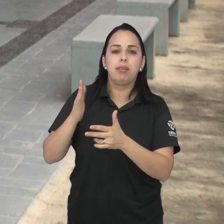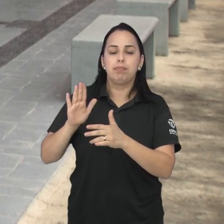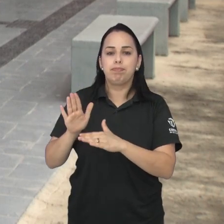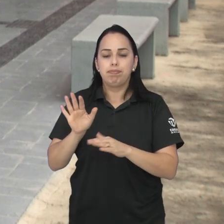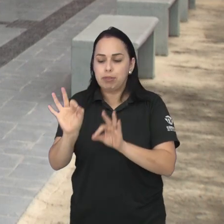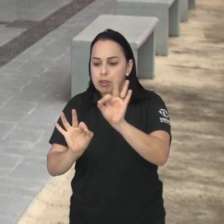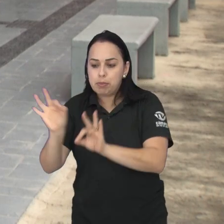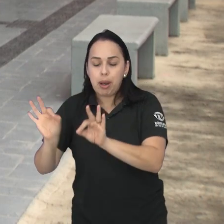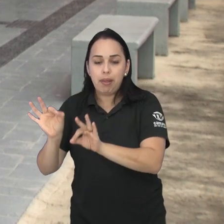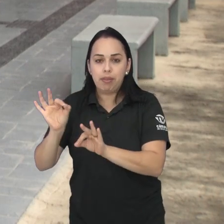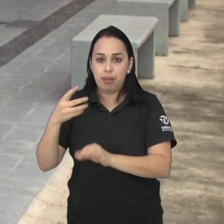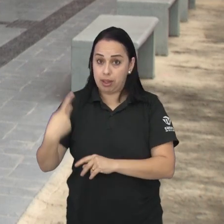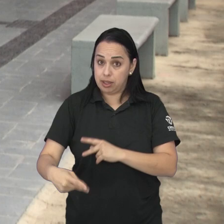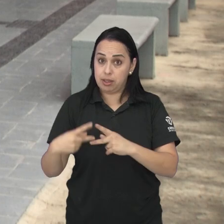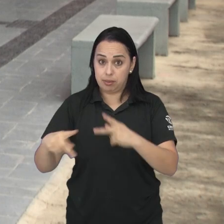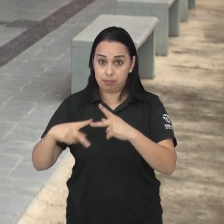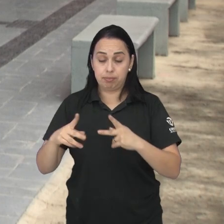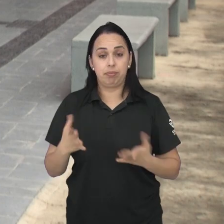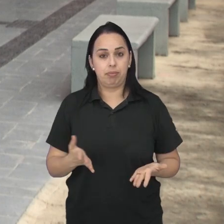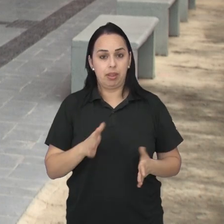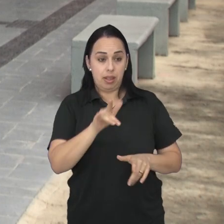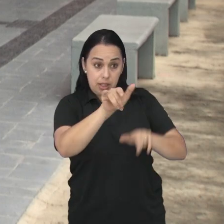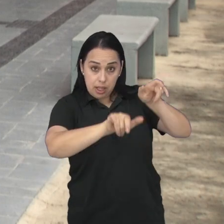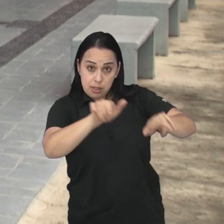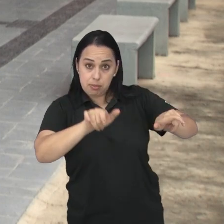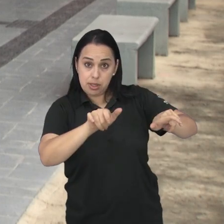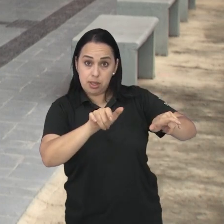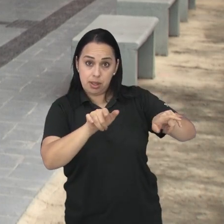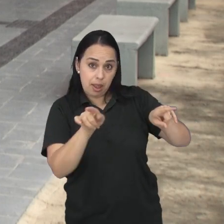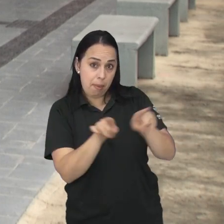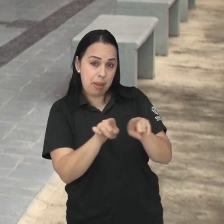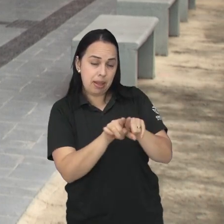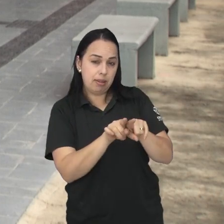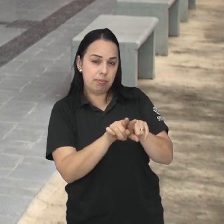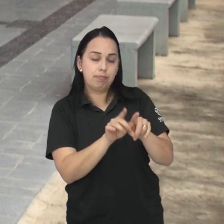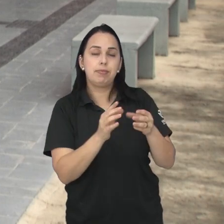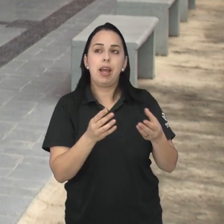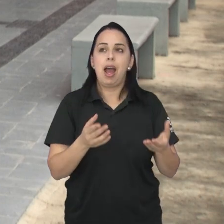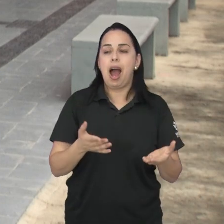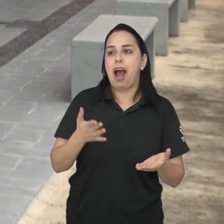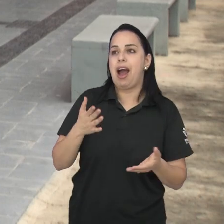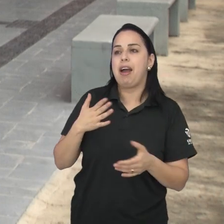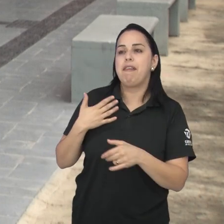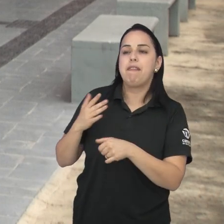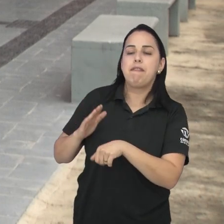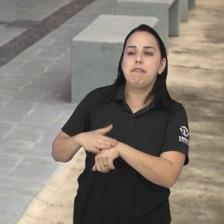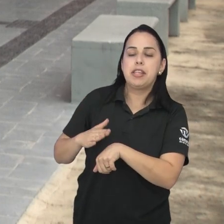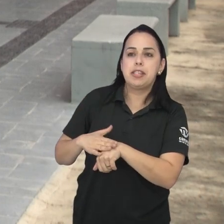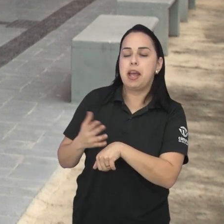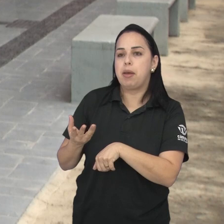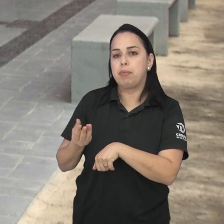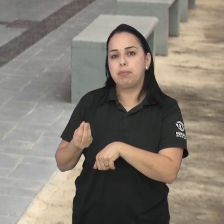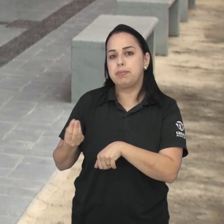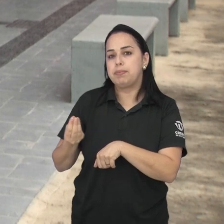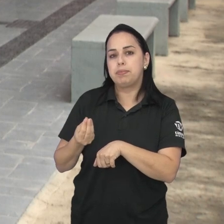município. E para a população ela também tem aquela história.